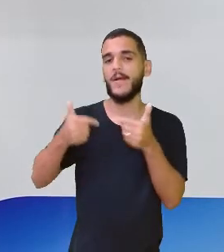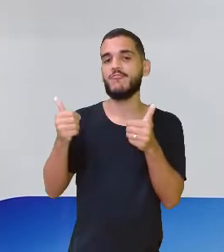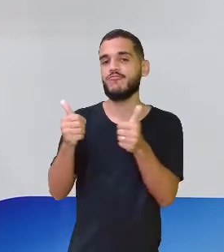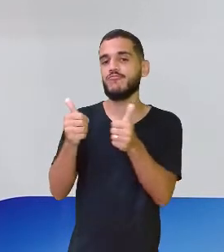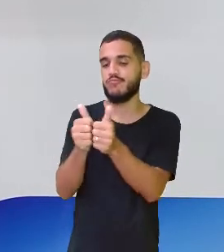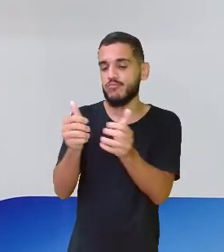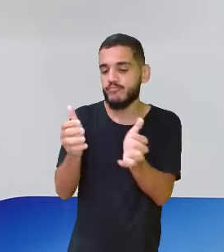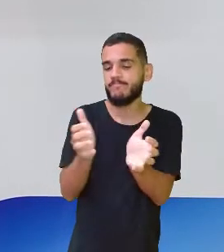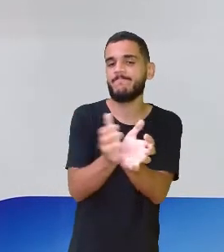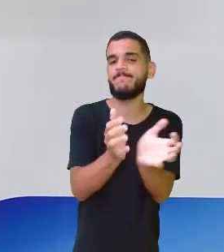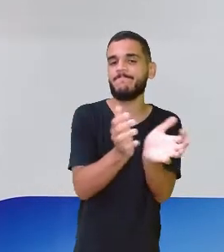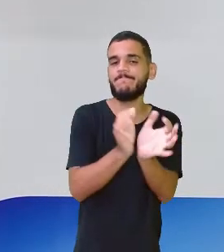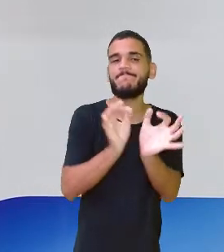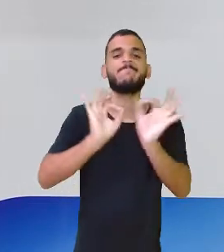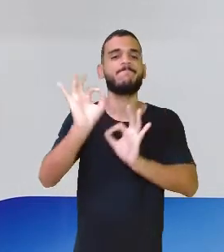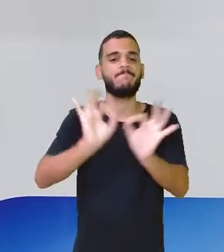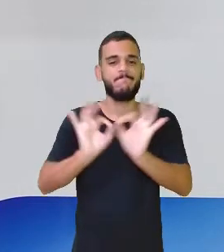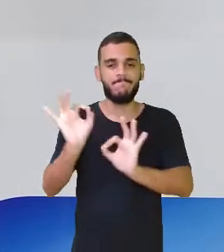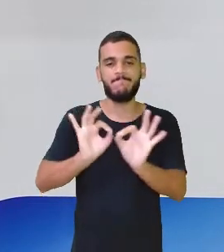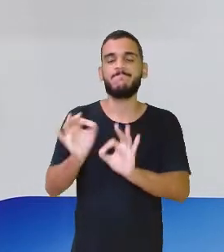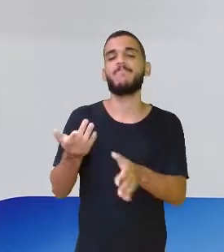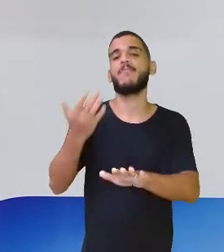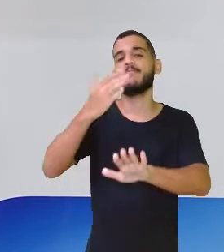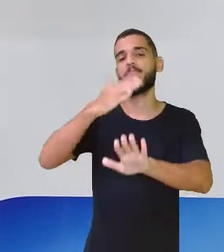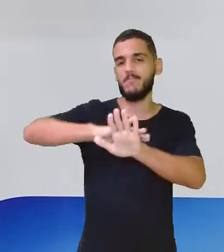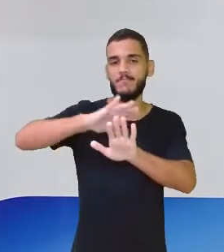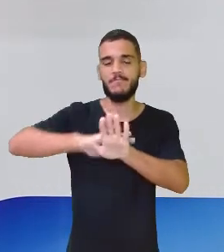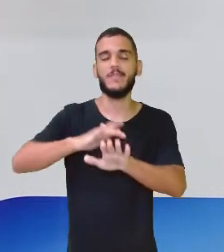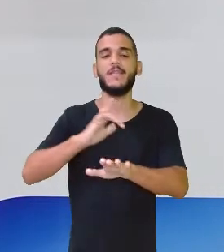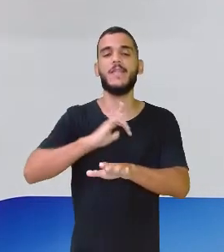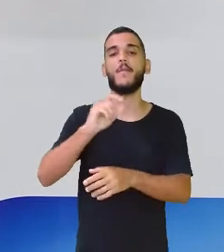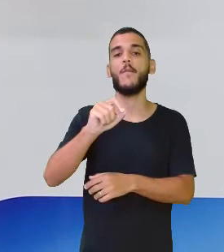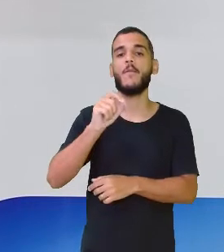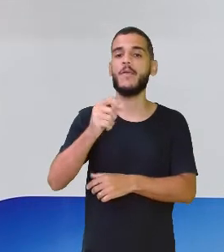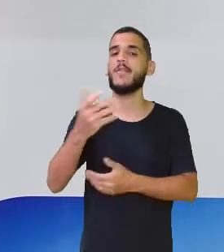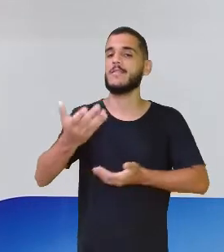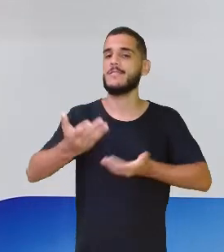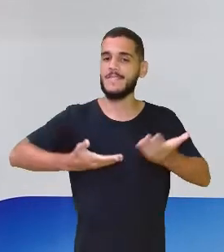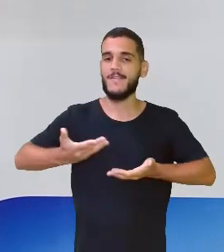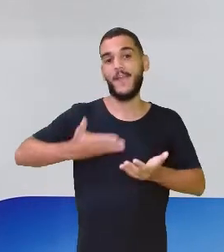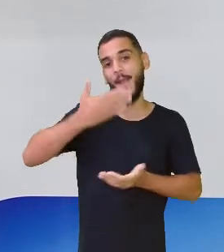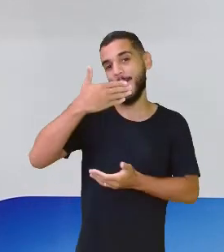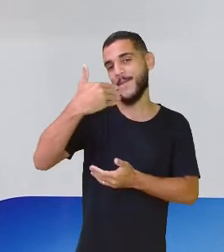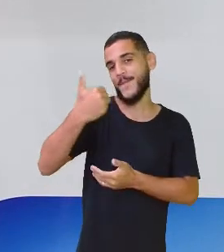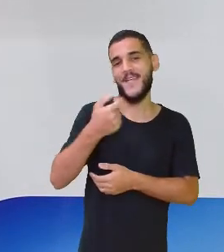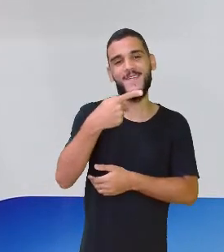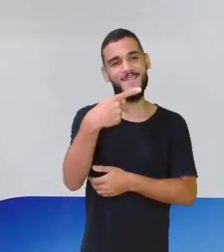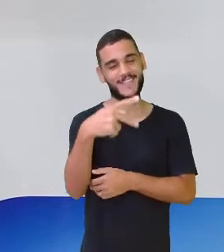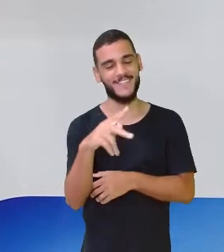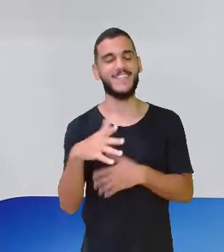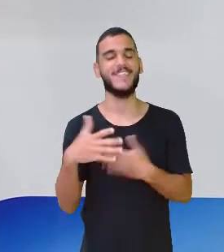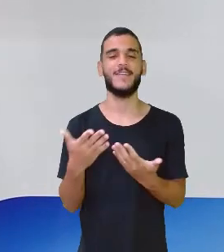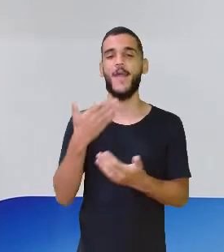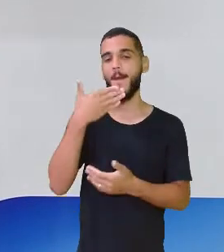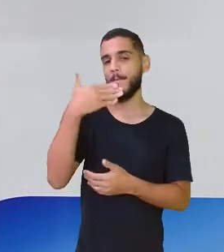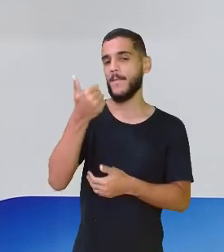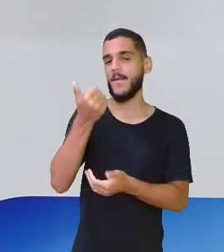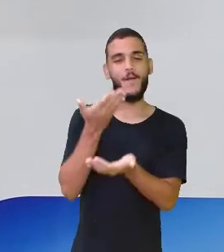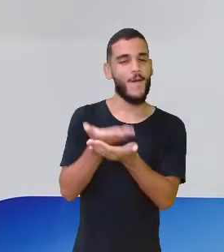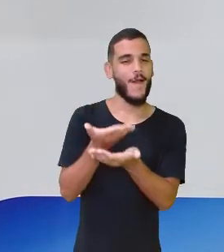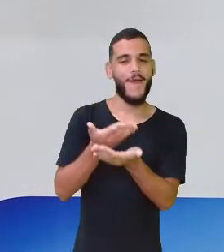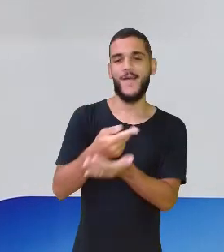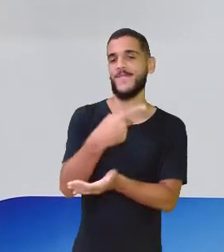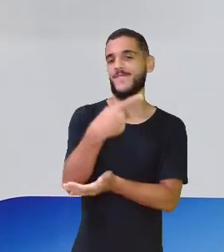uma equipe aqui organizada para poder prestar o melhor serviço e apresentar a melhor aula possível para